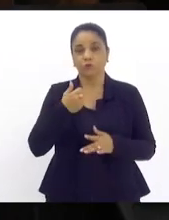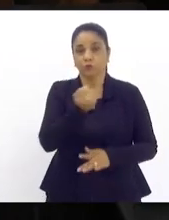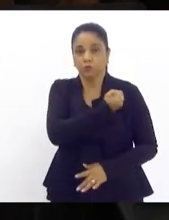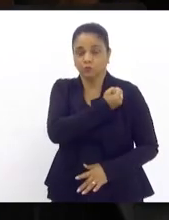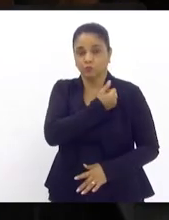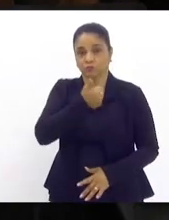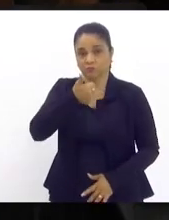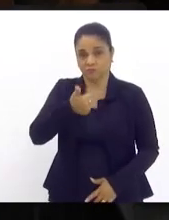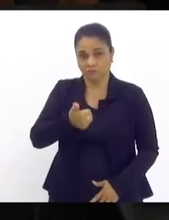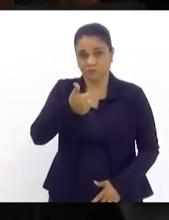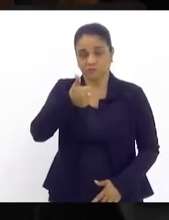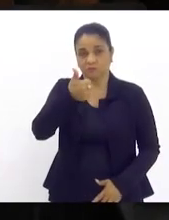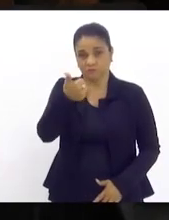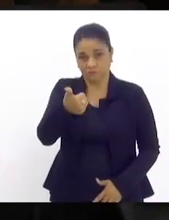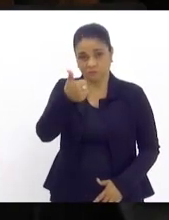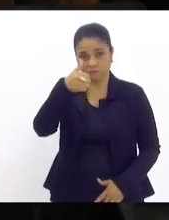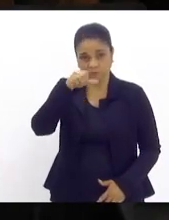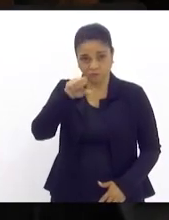118 de